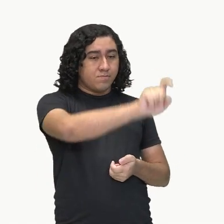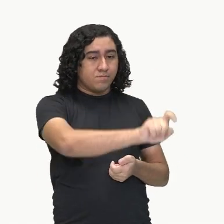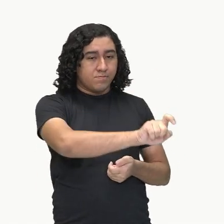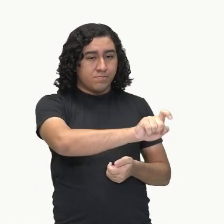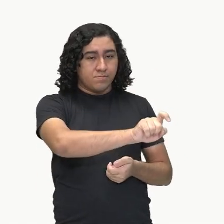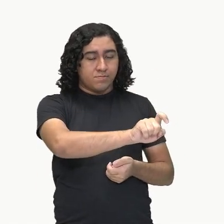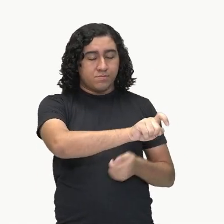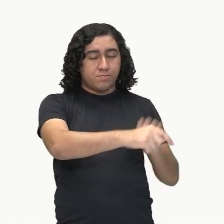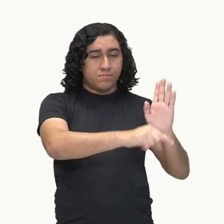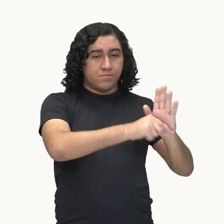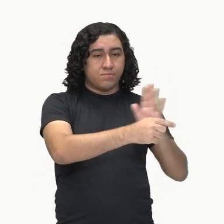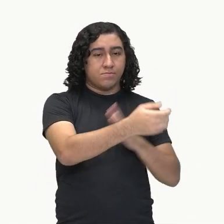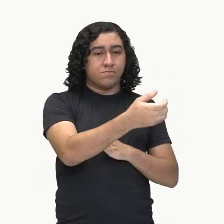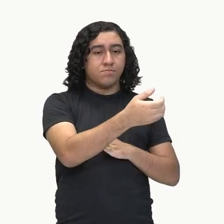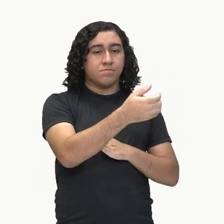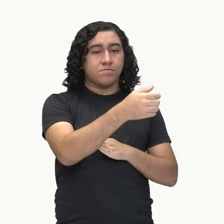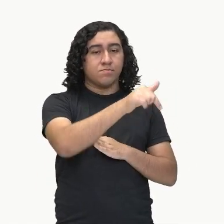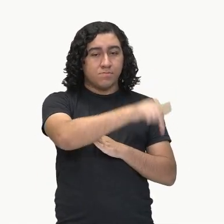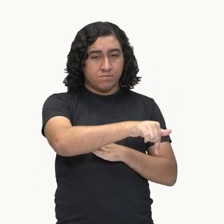4x menos